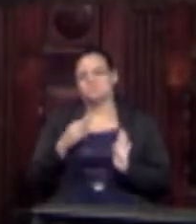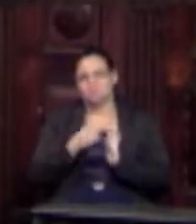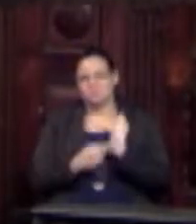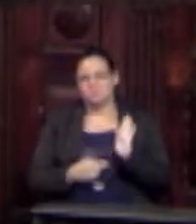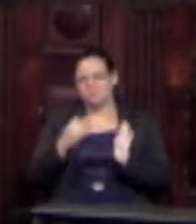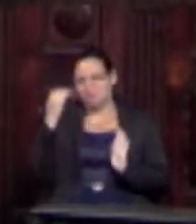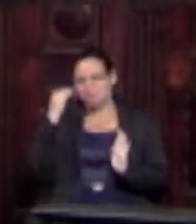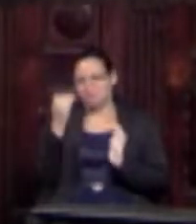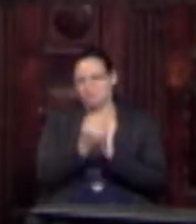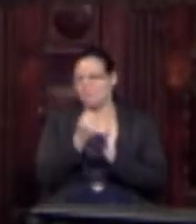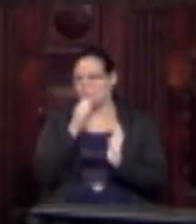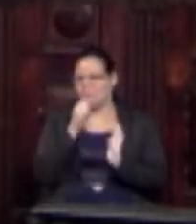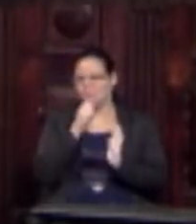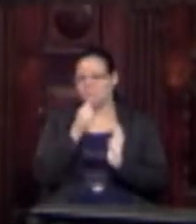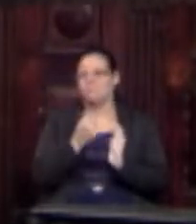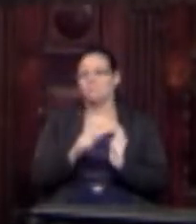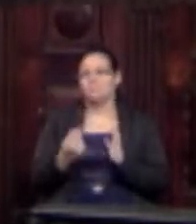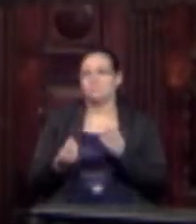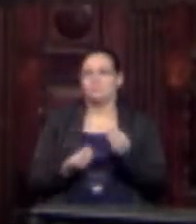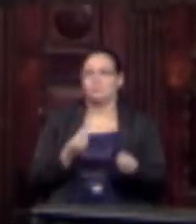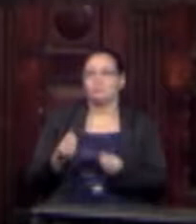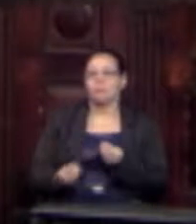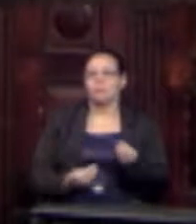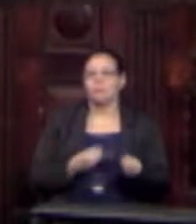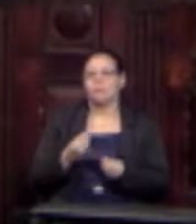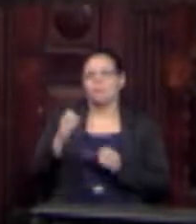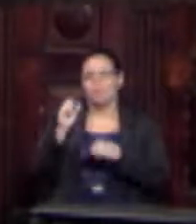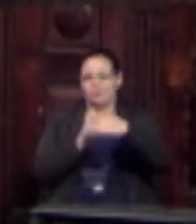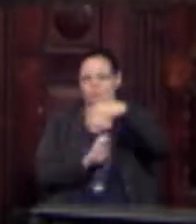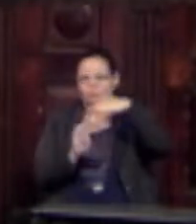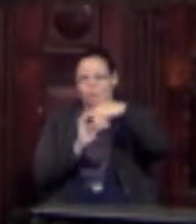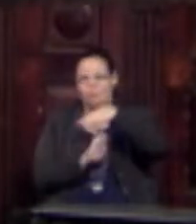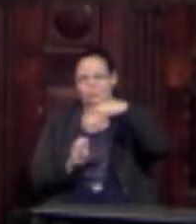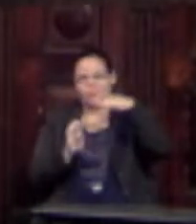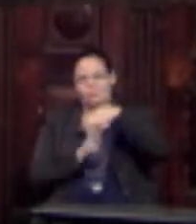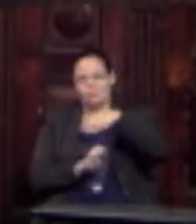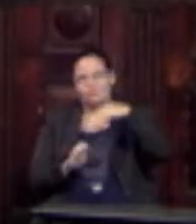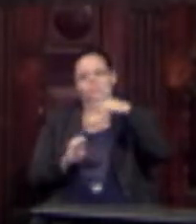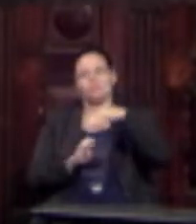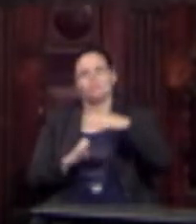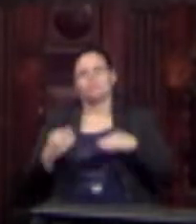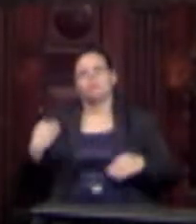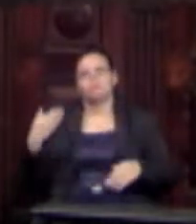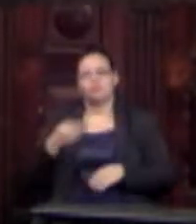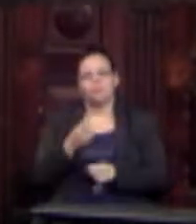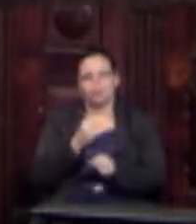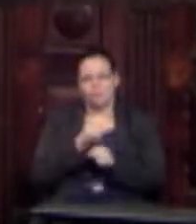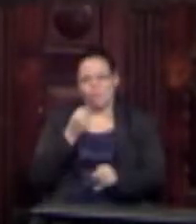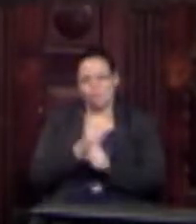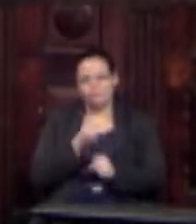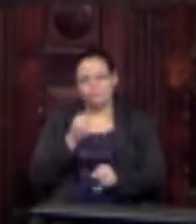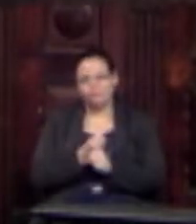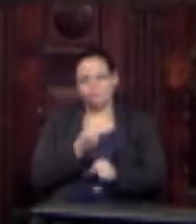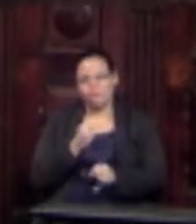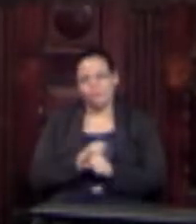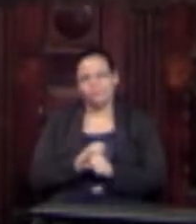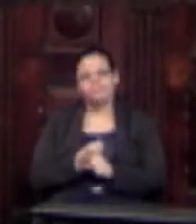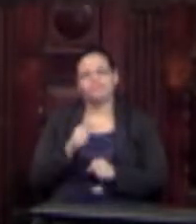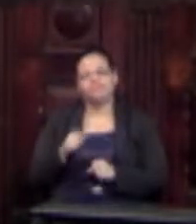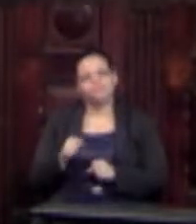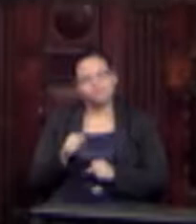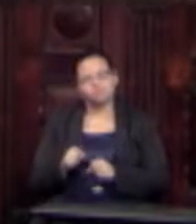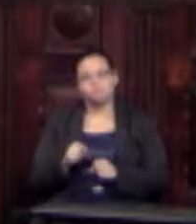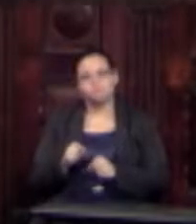intransponíveis, tais como a empresa que participou da obra passou a ser a